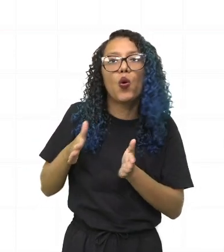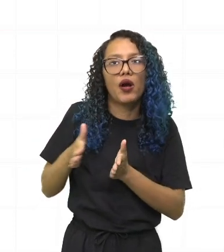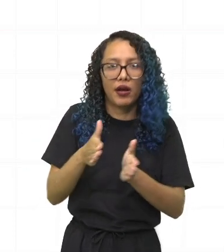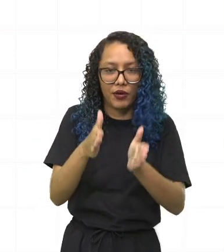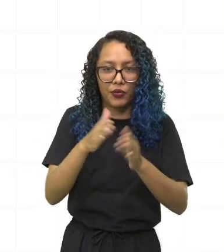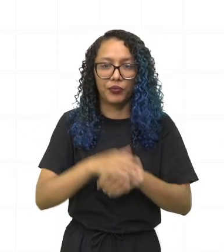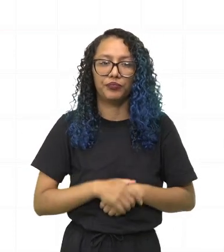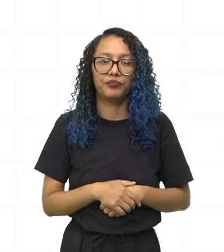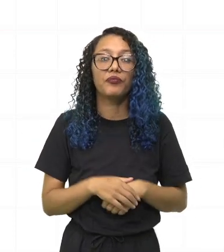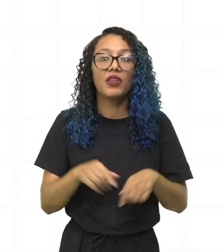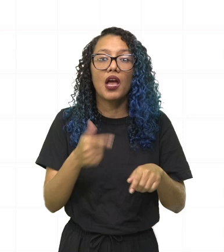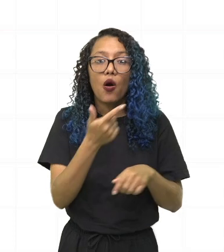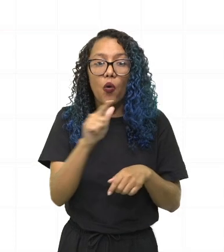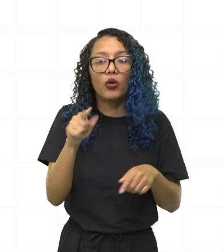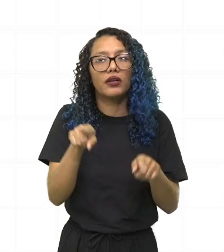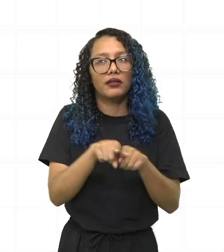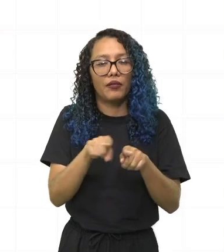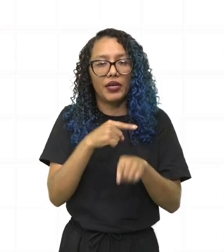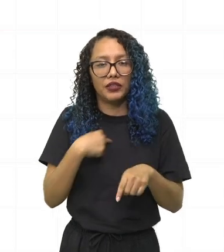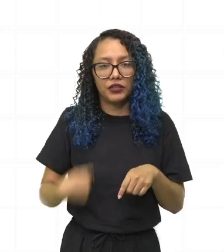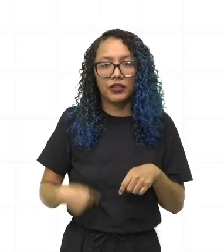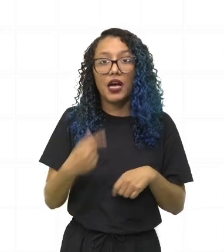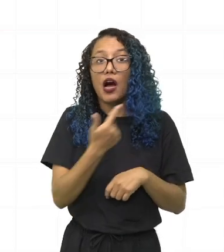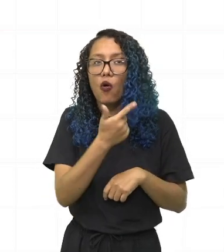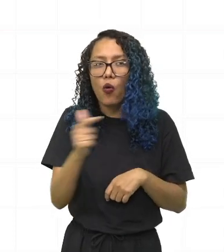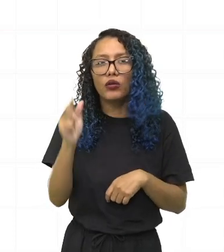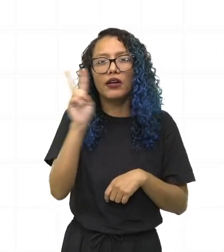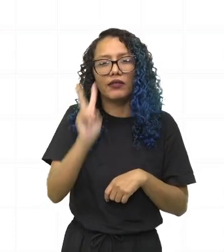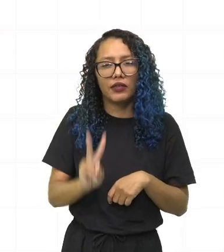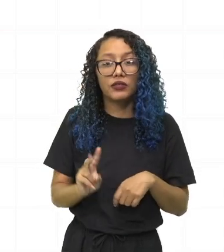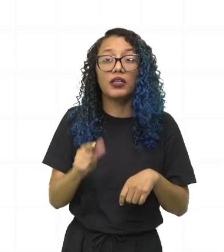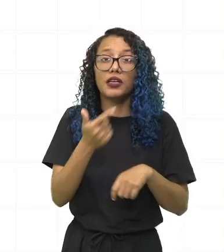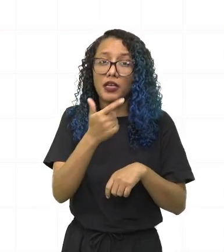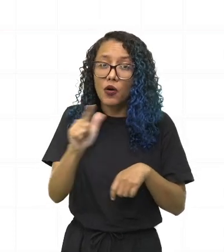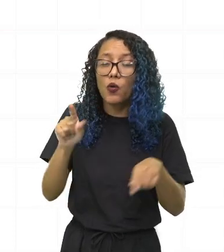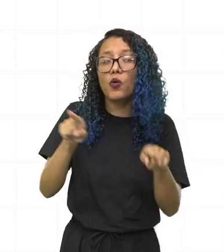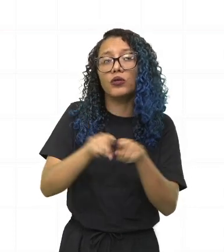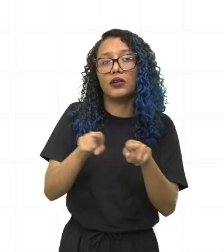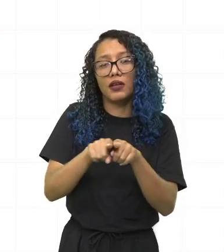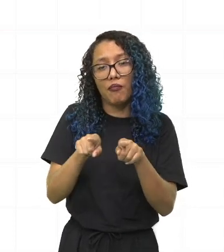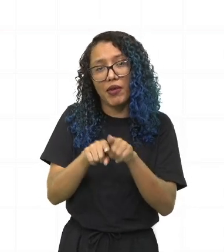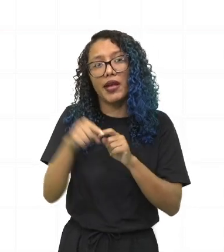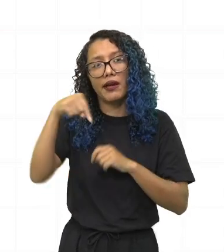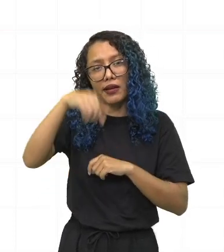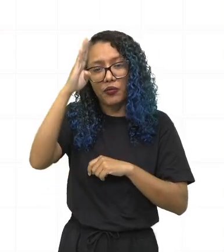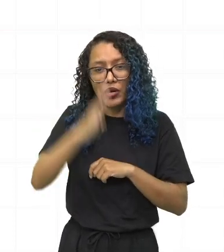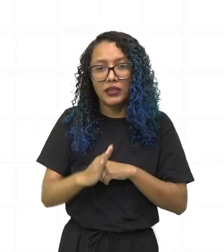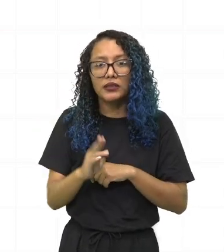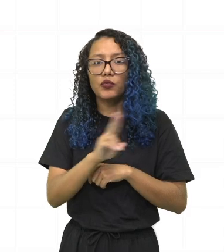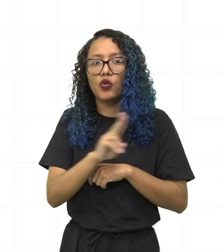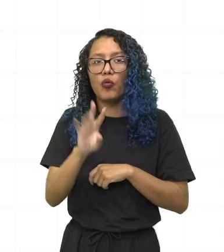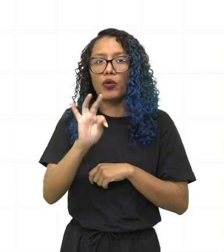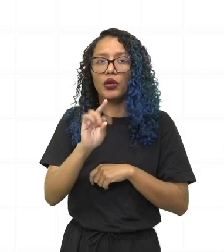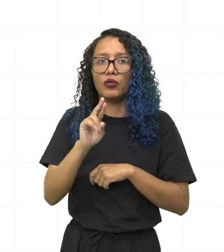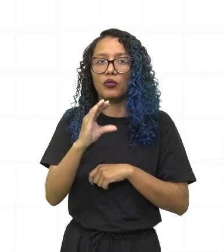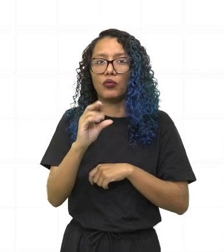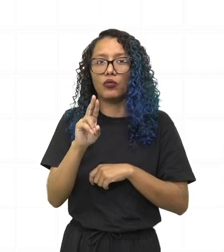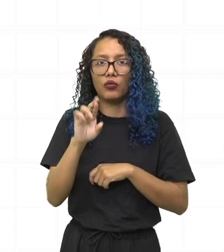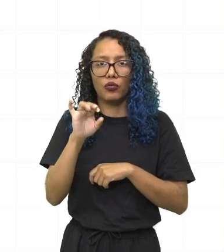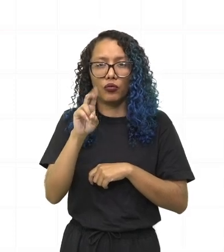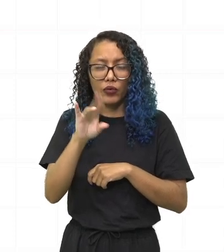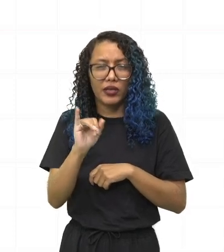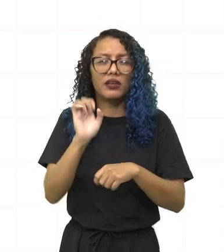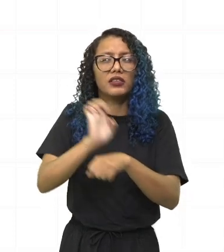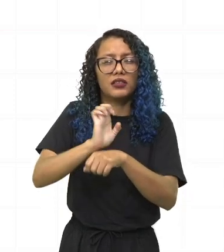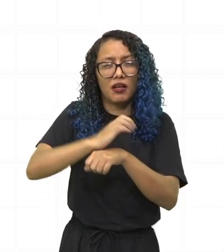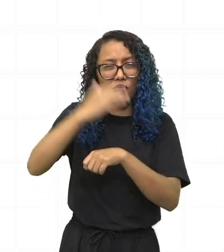também, a usina Guri, na Venezuela, e a usina hidrelétrica de Tucuruí, também aqui no Brasil, no estado do Pará.